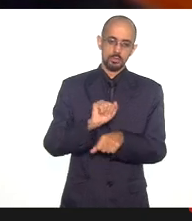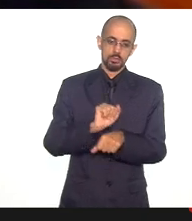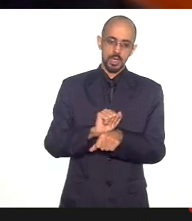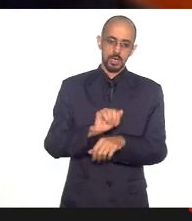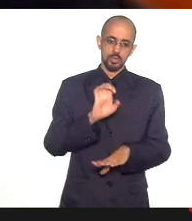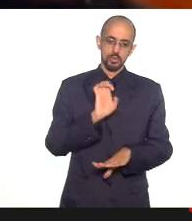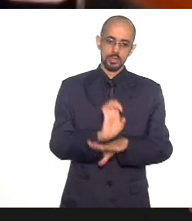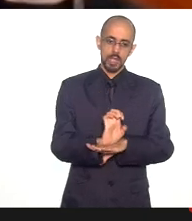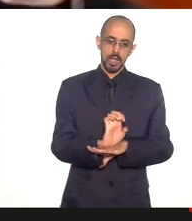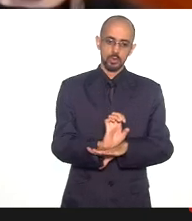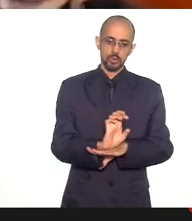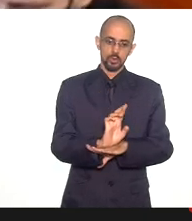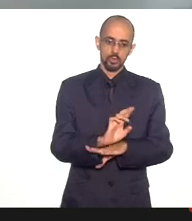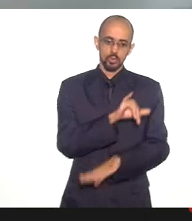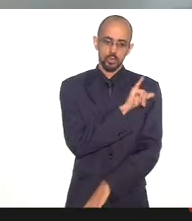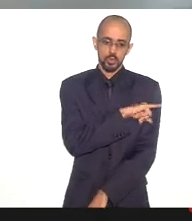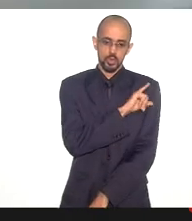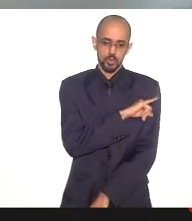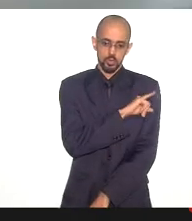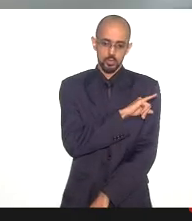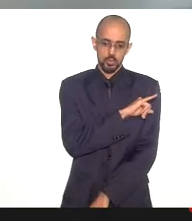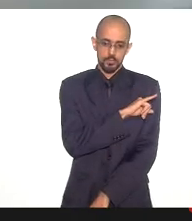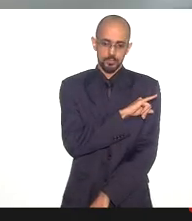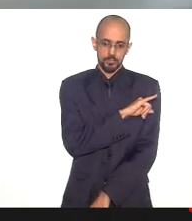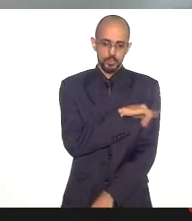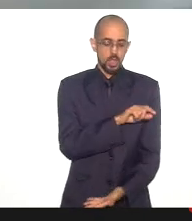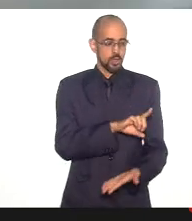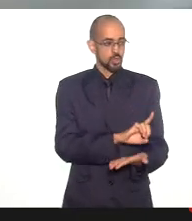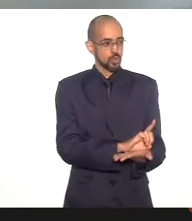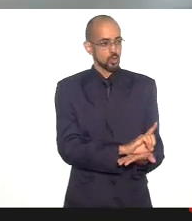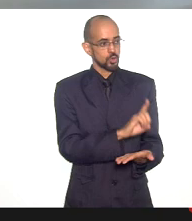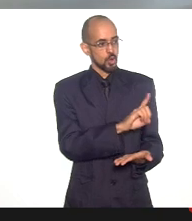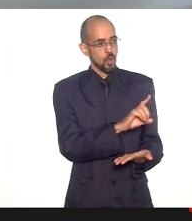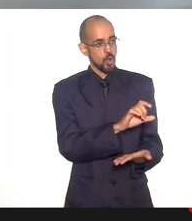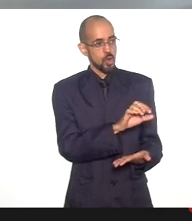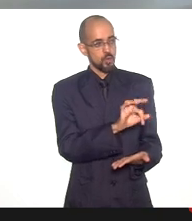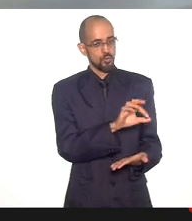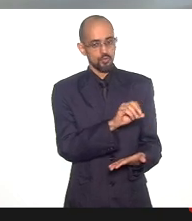Janeiro. Doutor Fortunato, por favor.